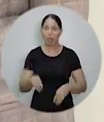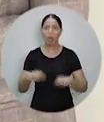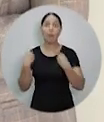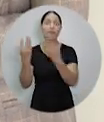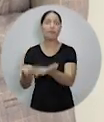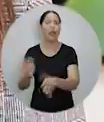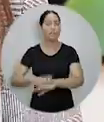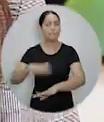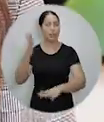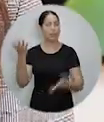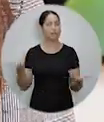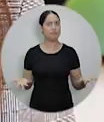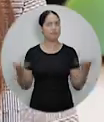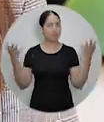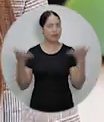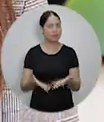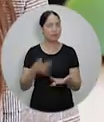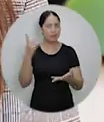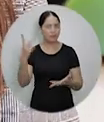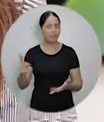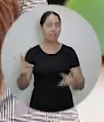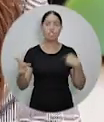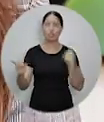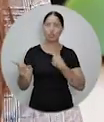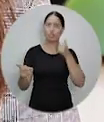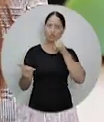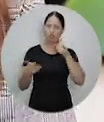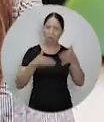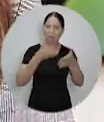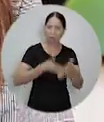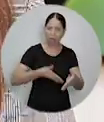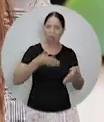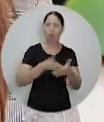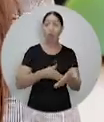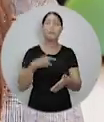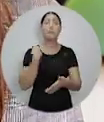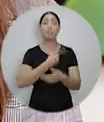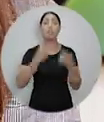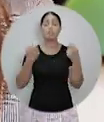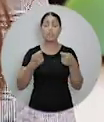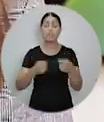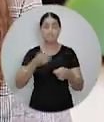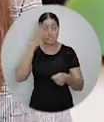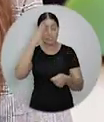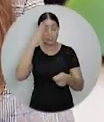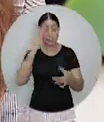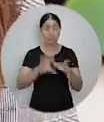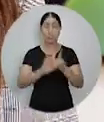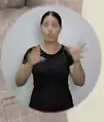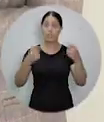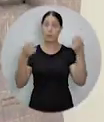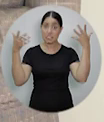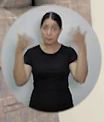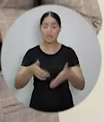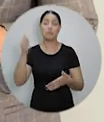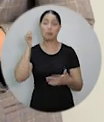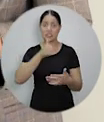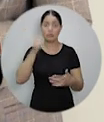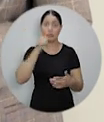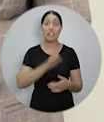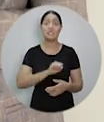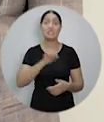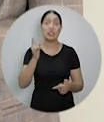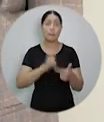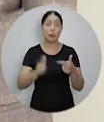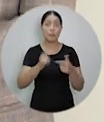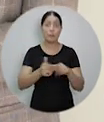eles participem. Então, nós precisamos estar certas disso. Não há democracia sem participação. E afastar as